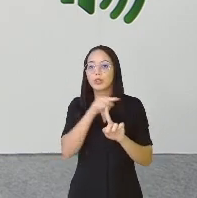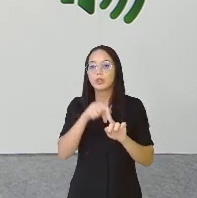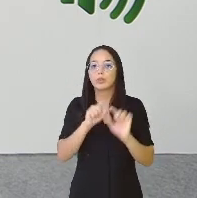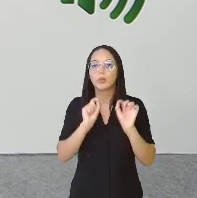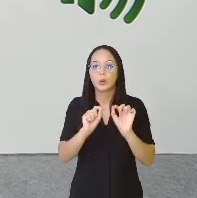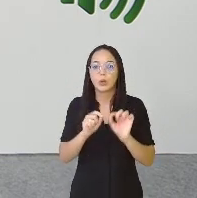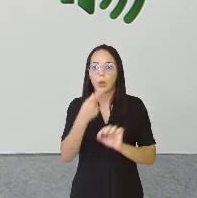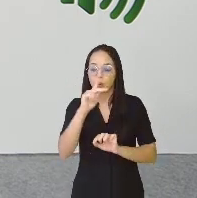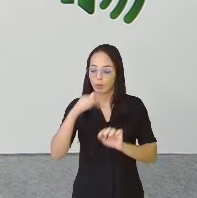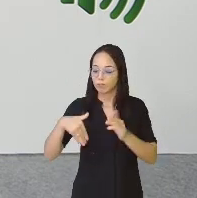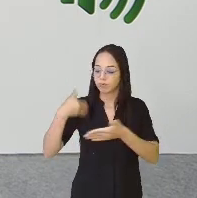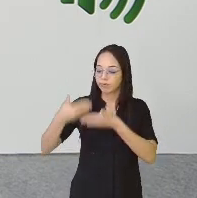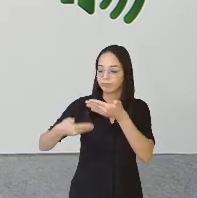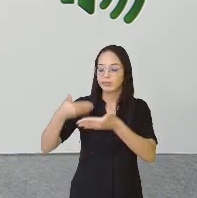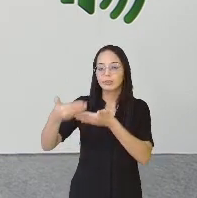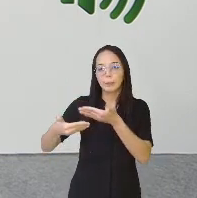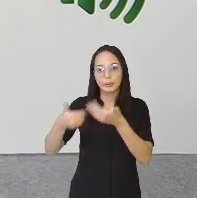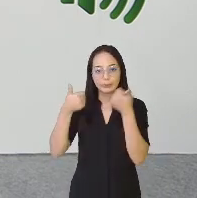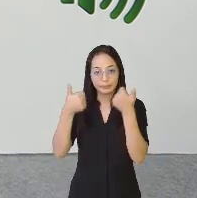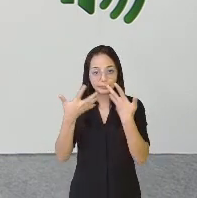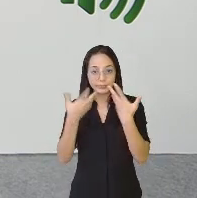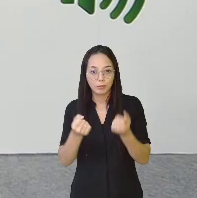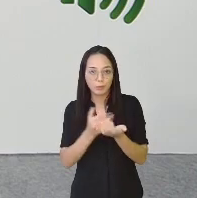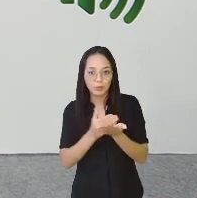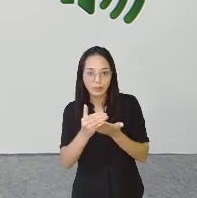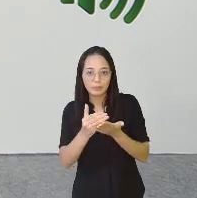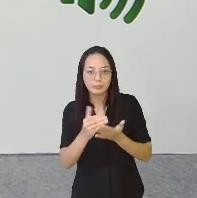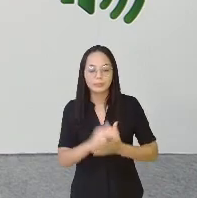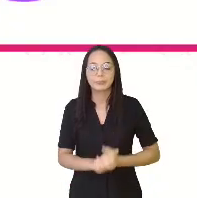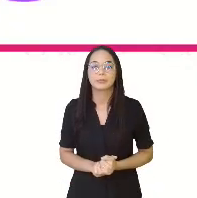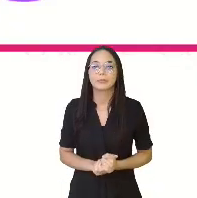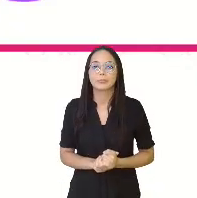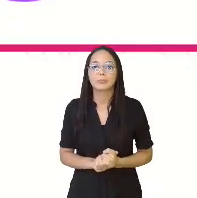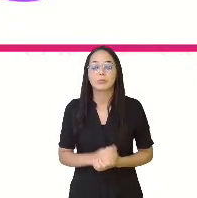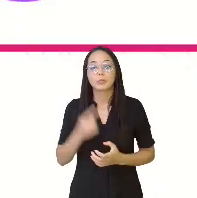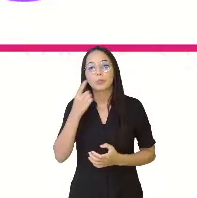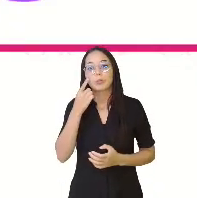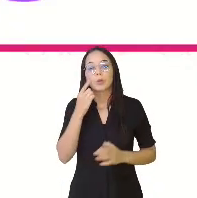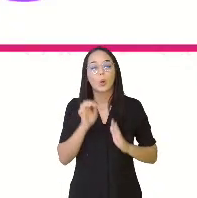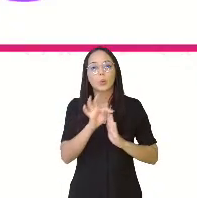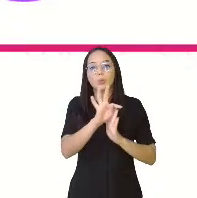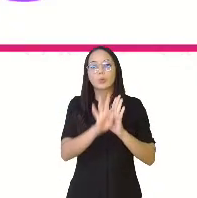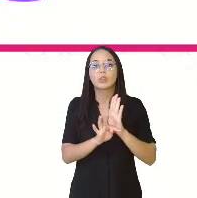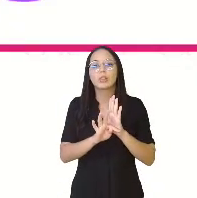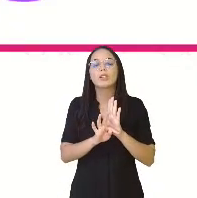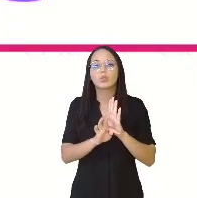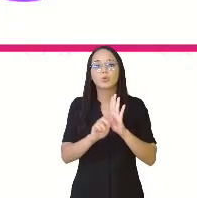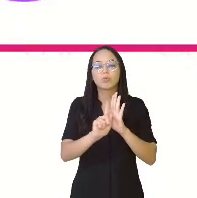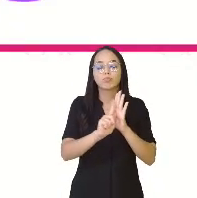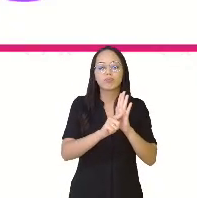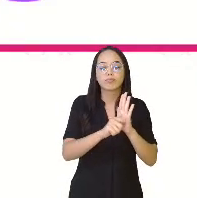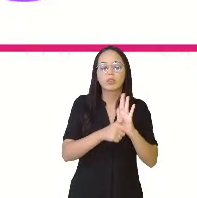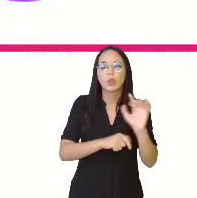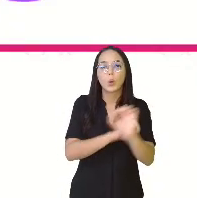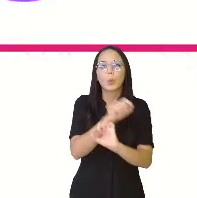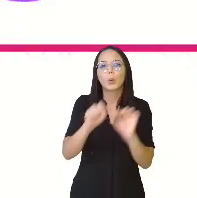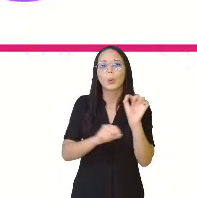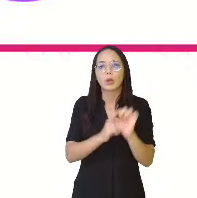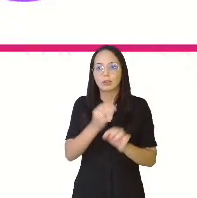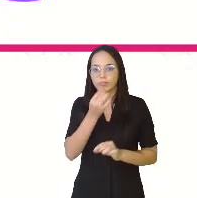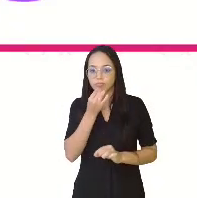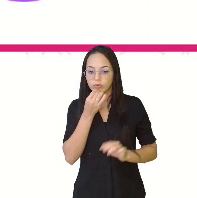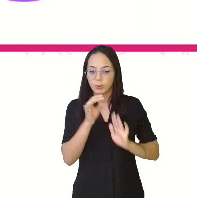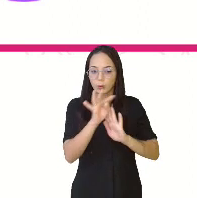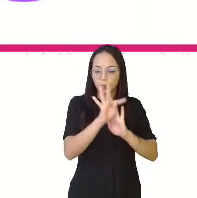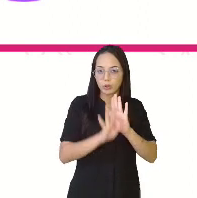o teu crescimento. Então vamos começar. O texto teatral, que também é chamado de texto dramático, é aquele que é